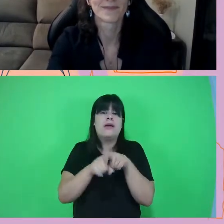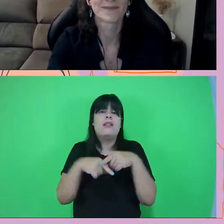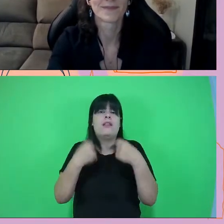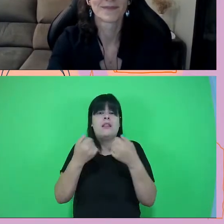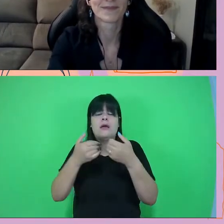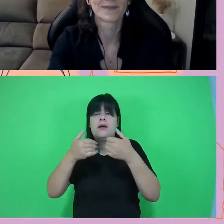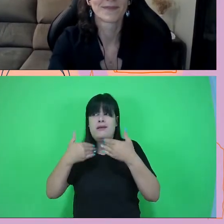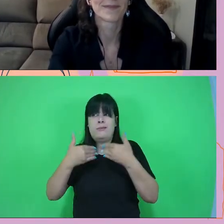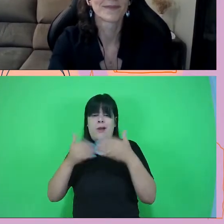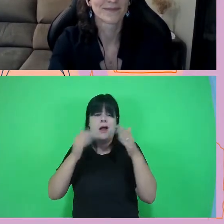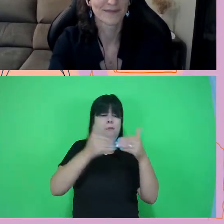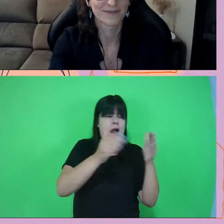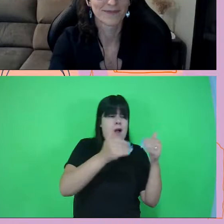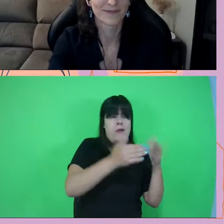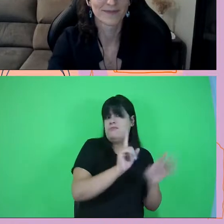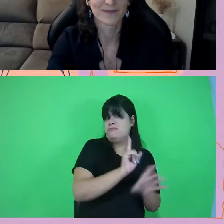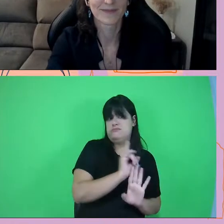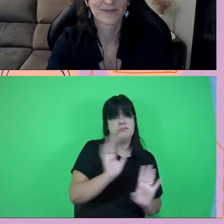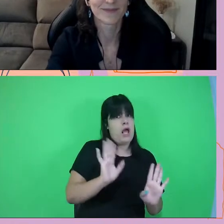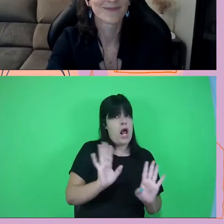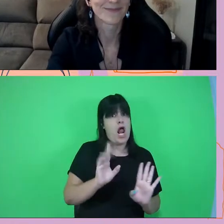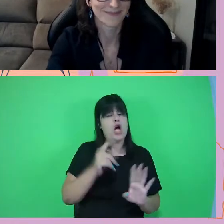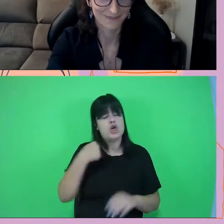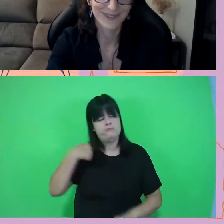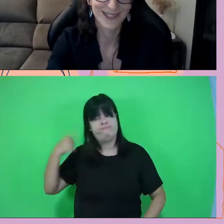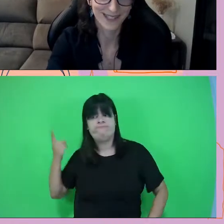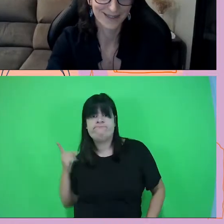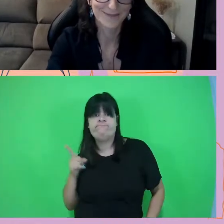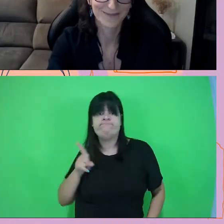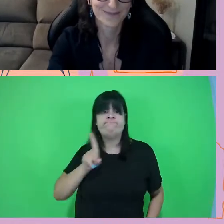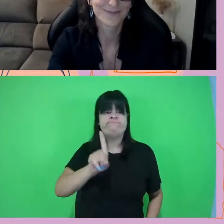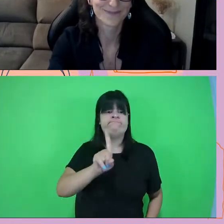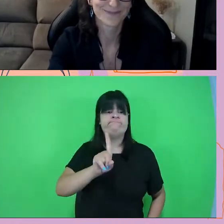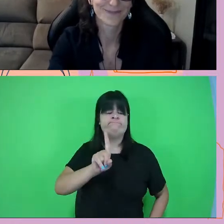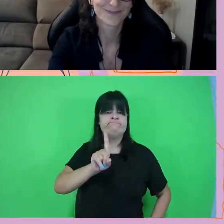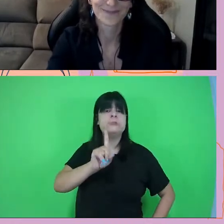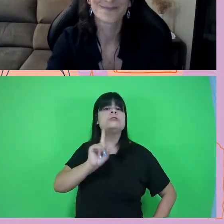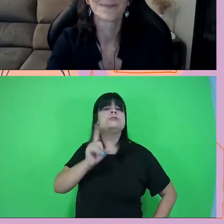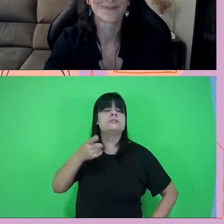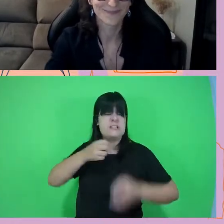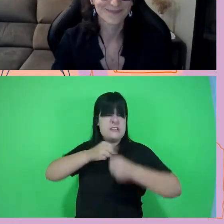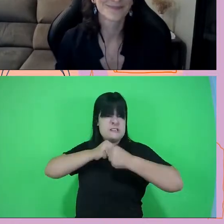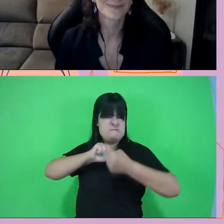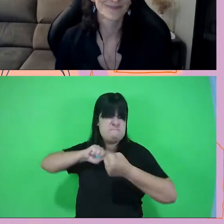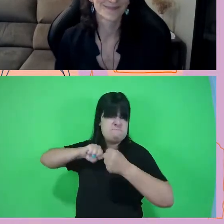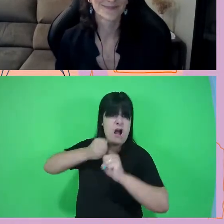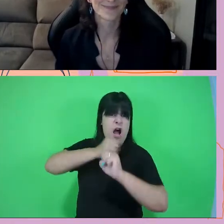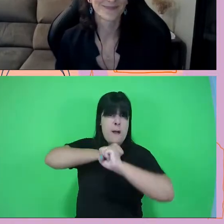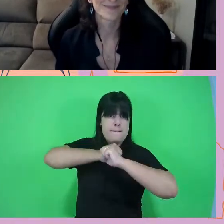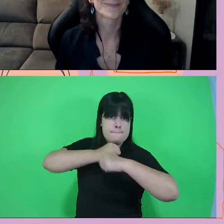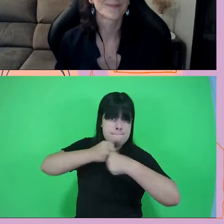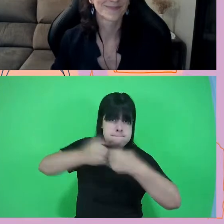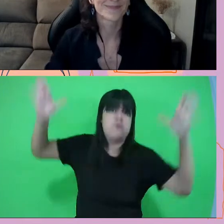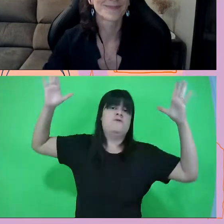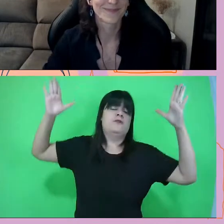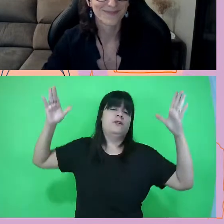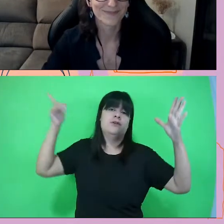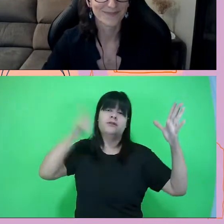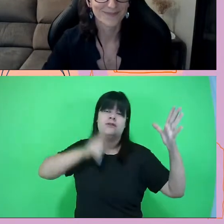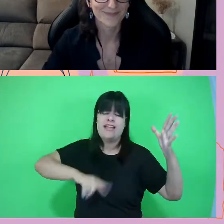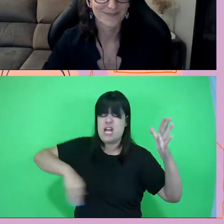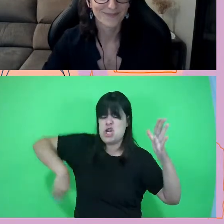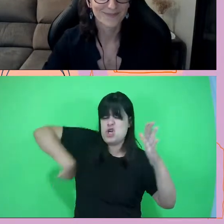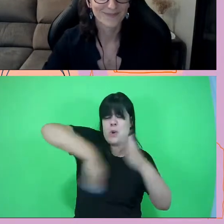não abrem. A gente vai lá e escancara elas na força, né? Chuta a porta, né?